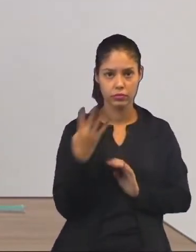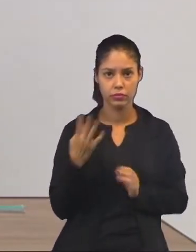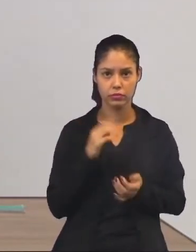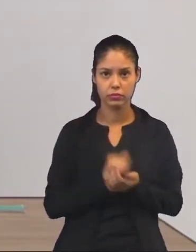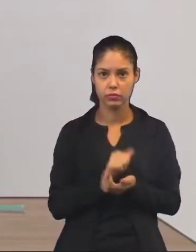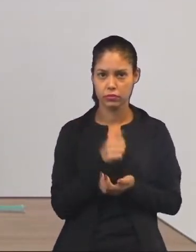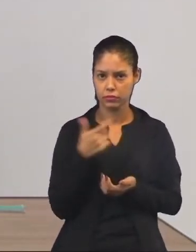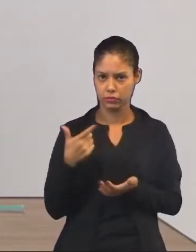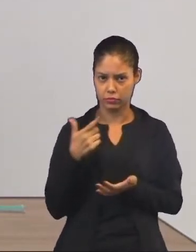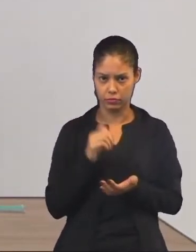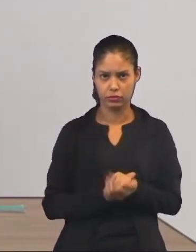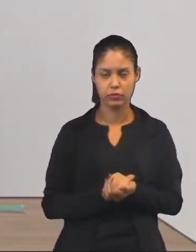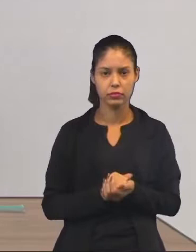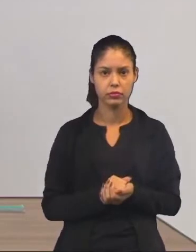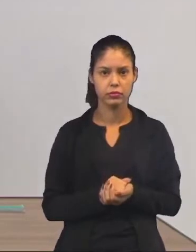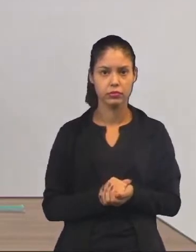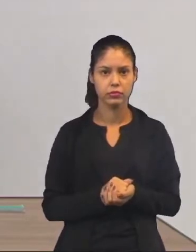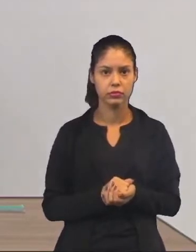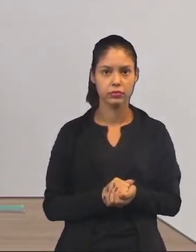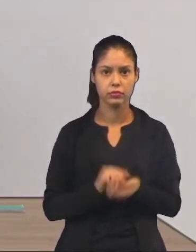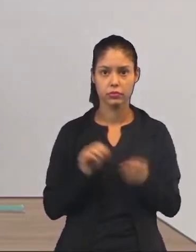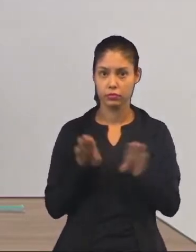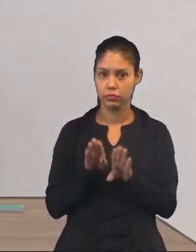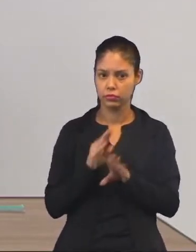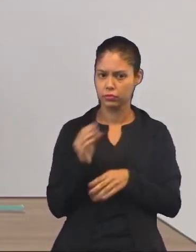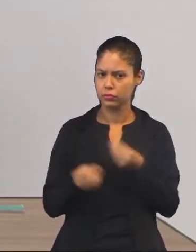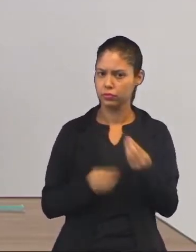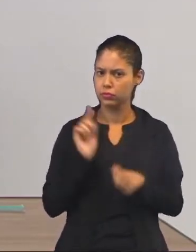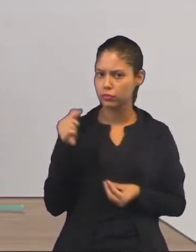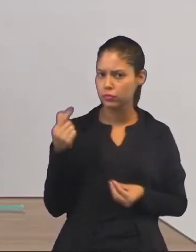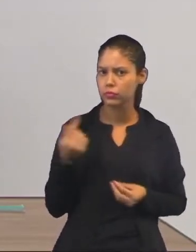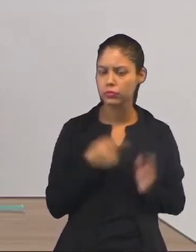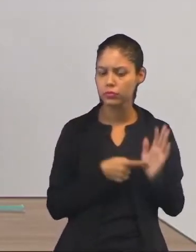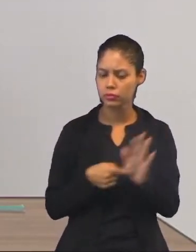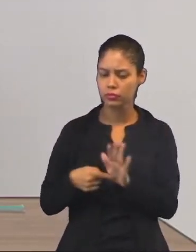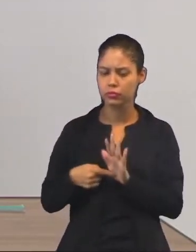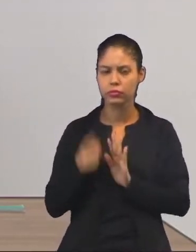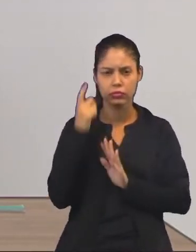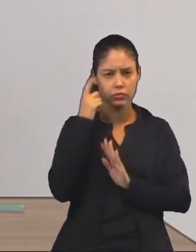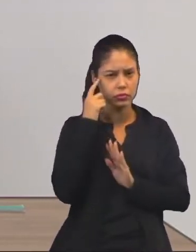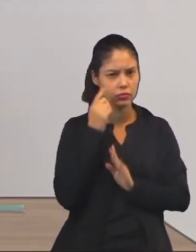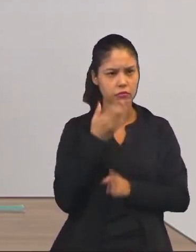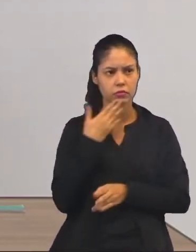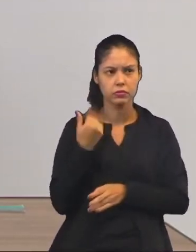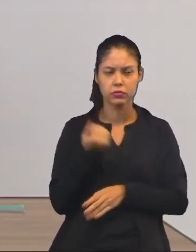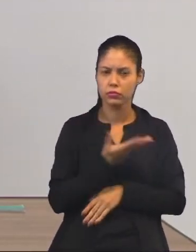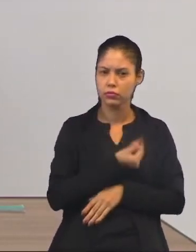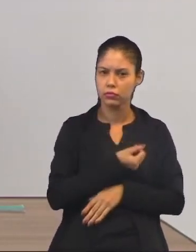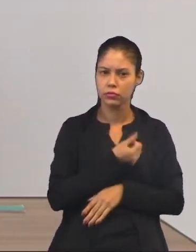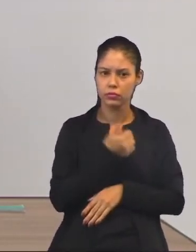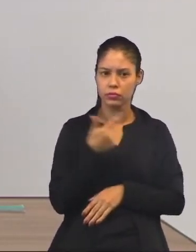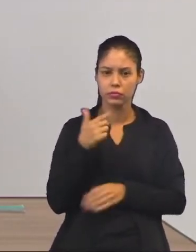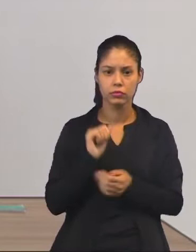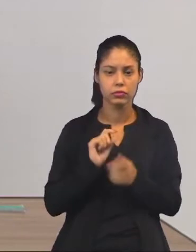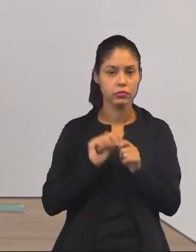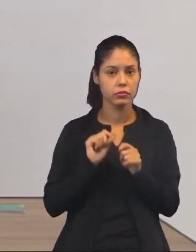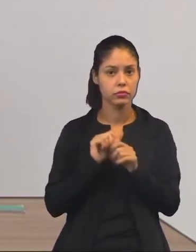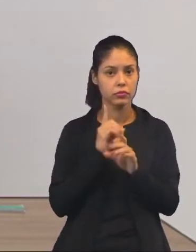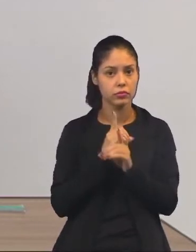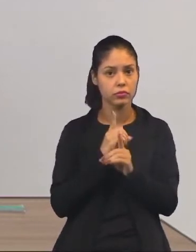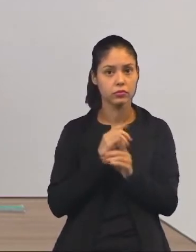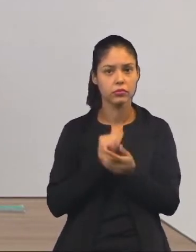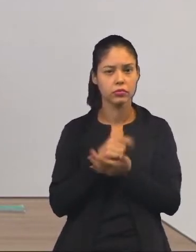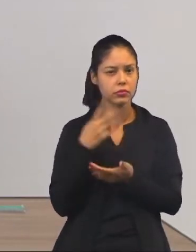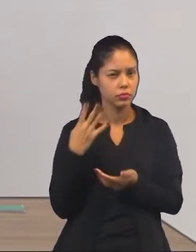de 12, não é isso? Então, lá no tapetinho, como que nós vamos representar? Pensando no número 12, vocês têm que fazer a